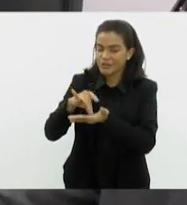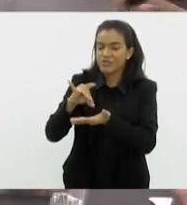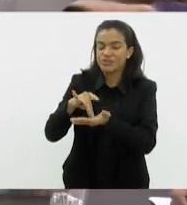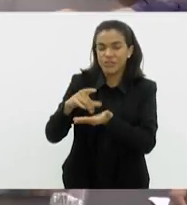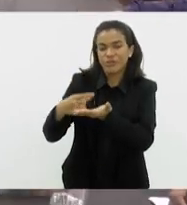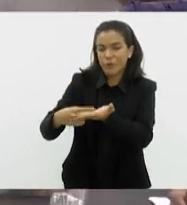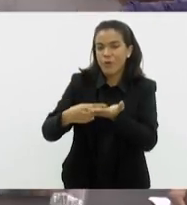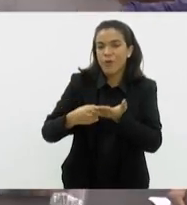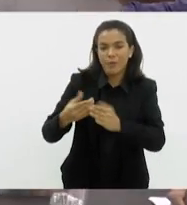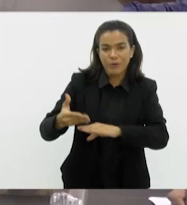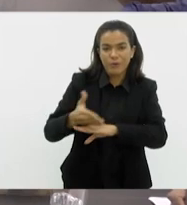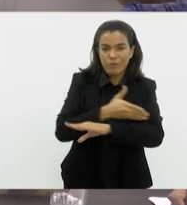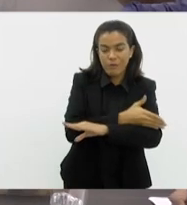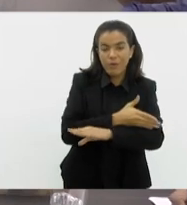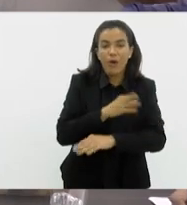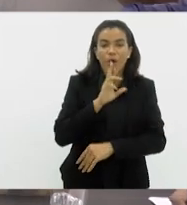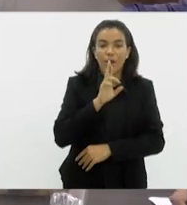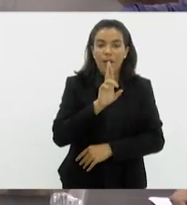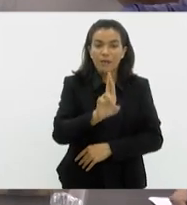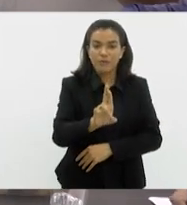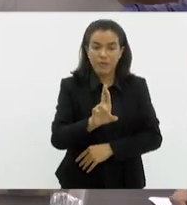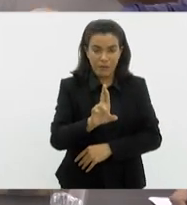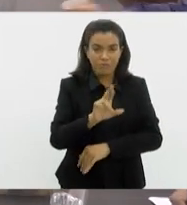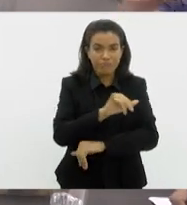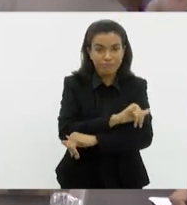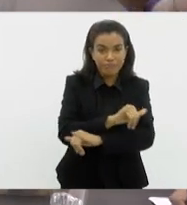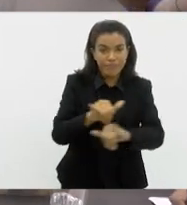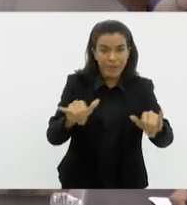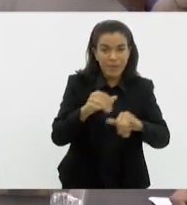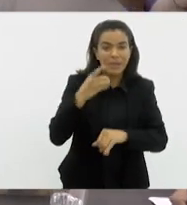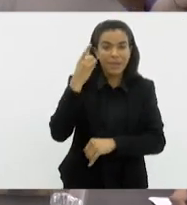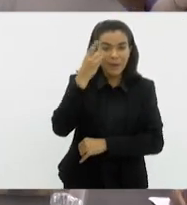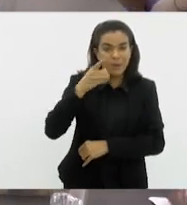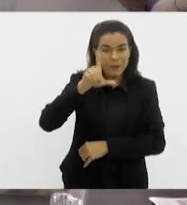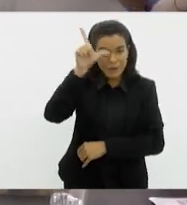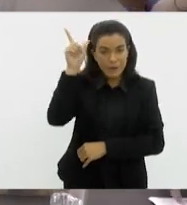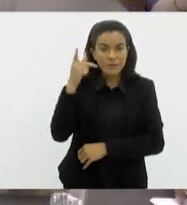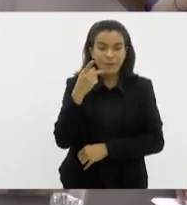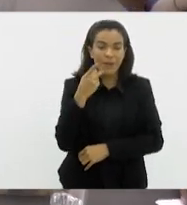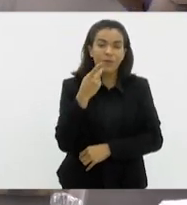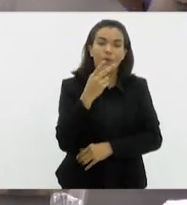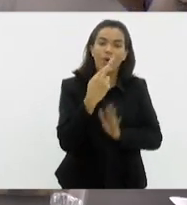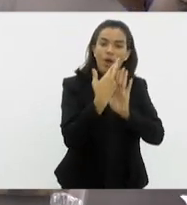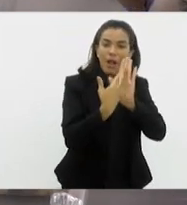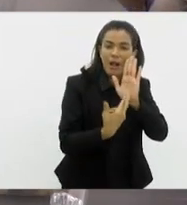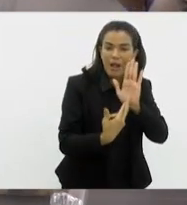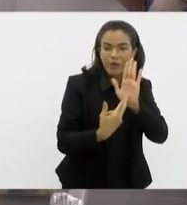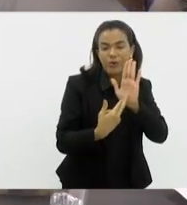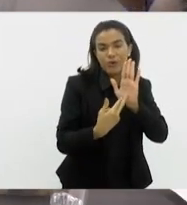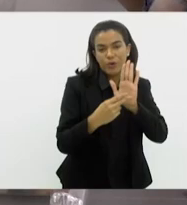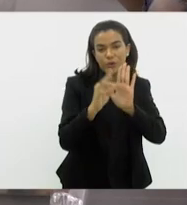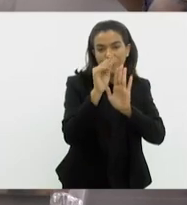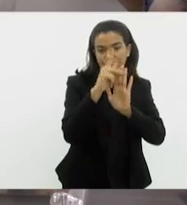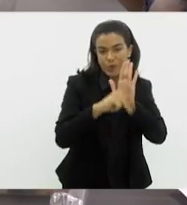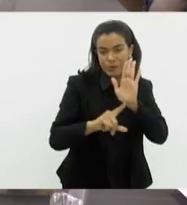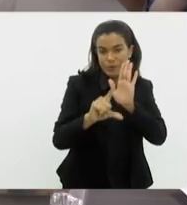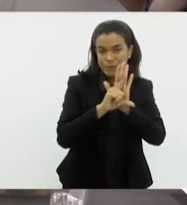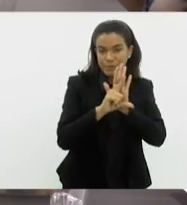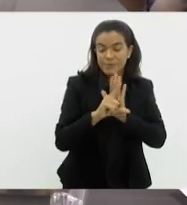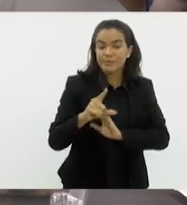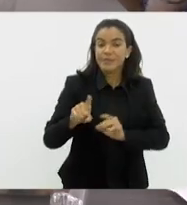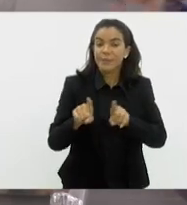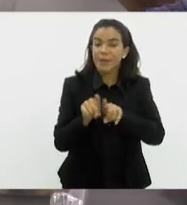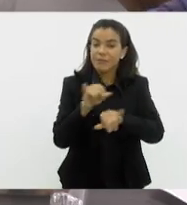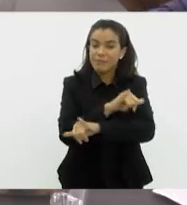Então, proclamo o resultado, declarando o deputado Luiz Paulo relator do vencido, e destaco a nobre, ilustre